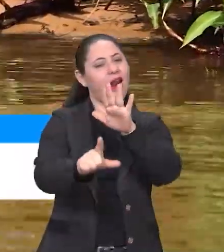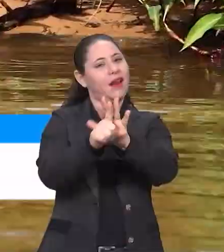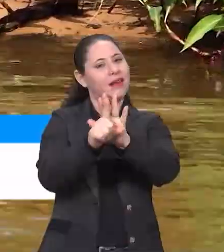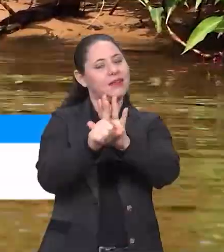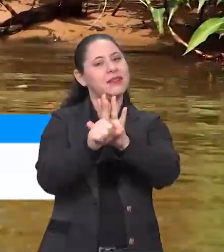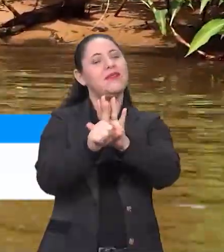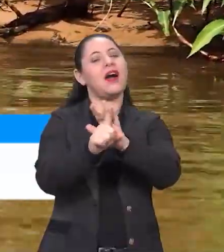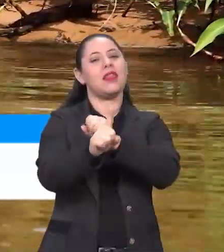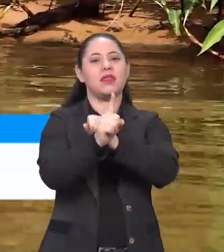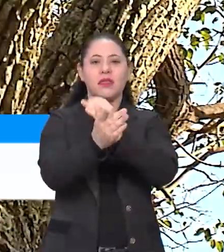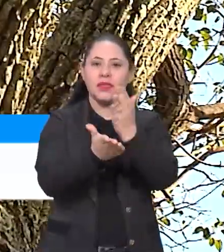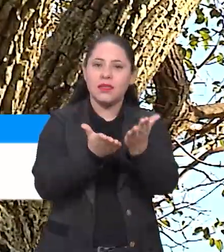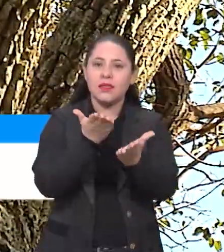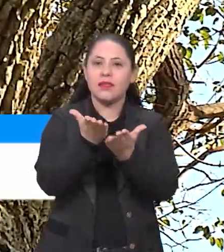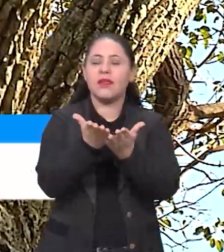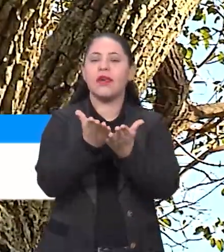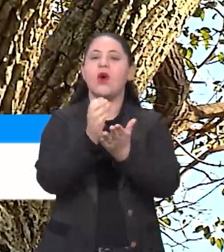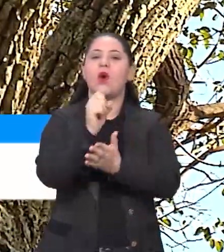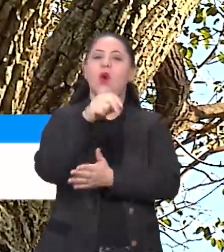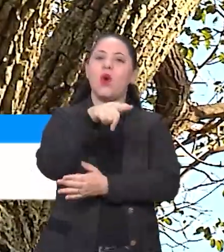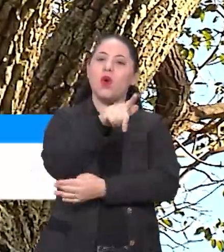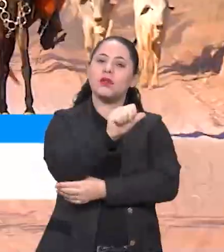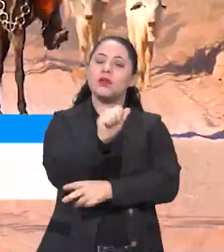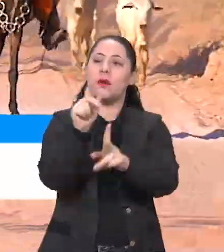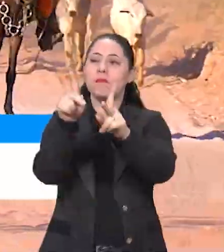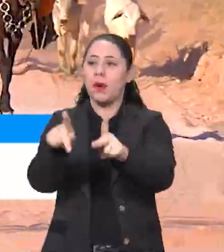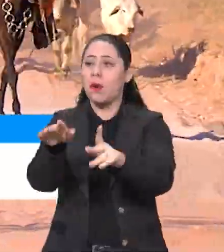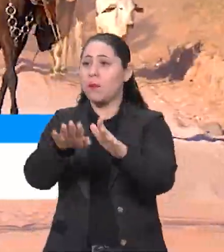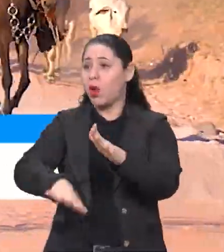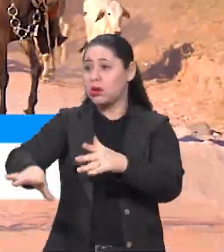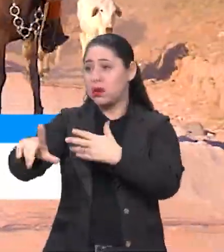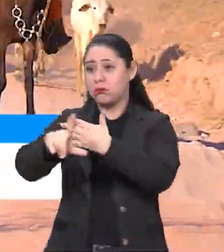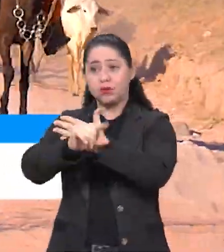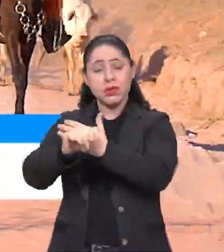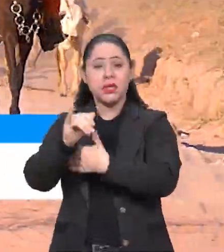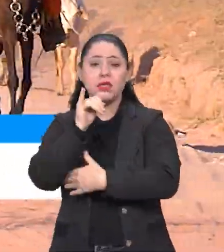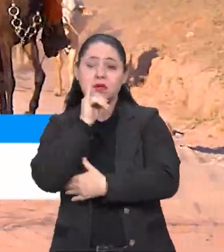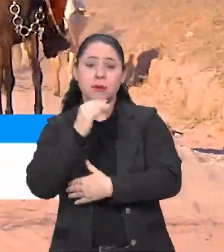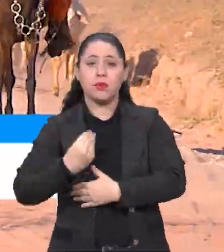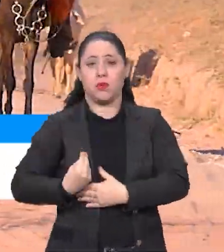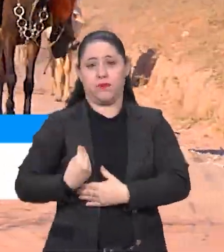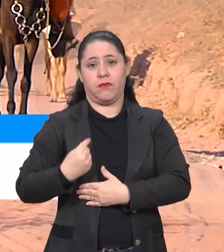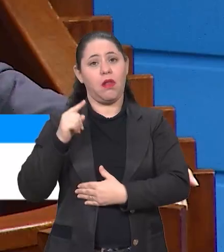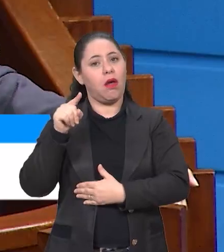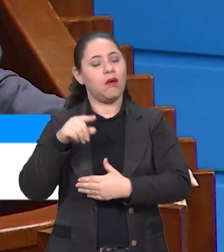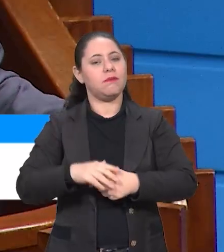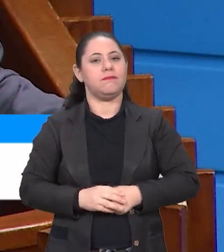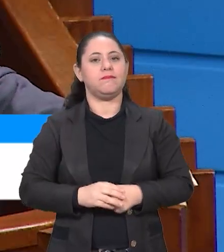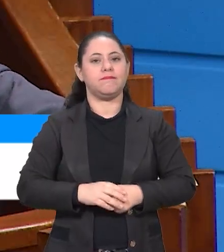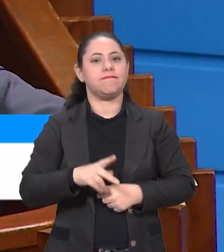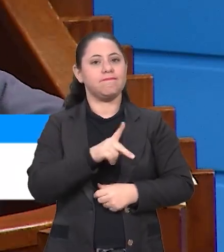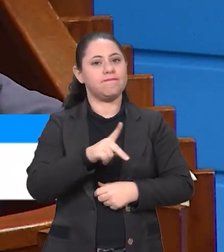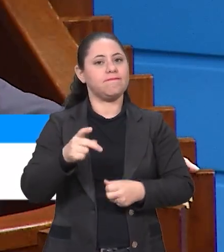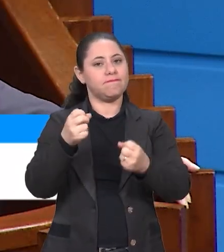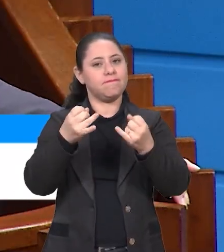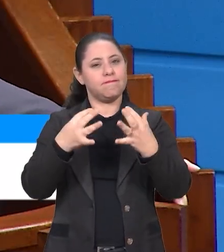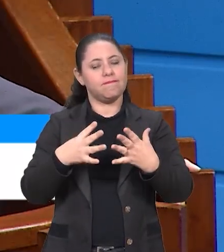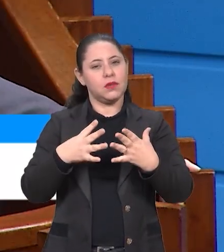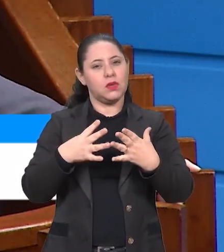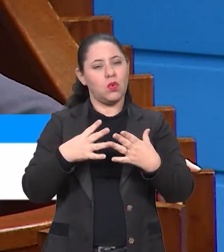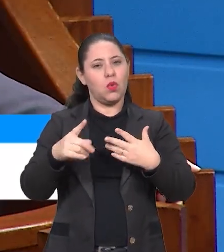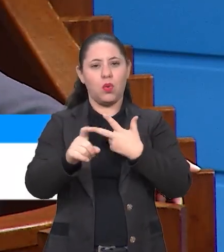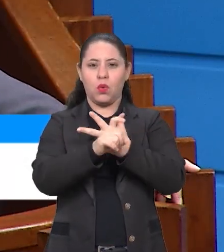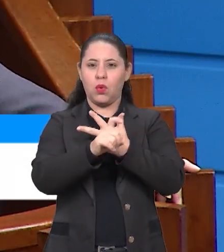de uma legislação que irá atender a demandas de ONGs e da população pantaneira, por exemplo. O presidente destacou